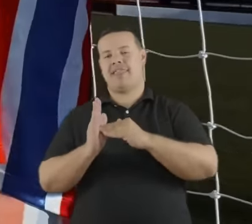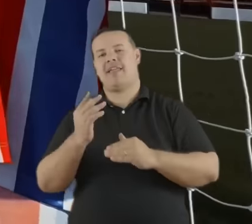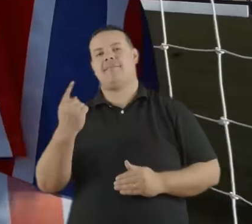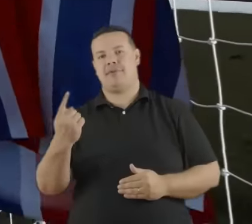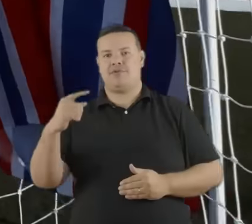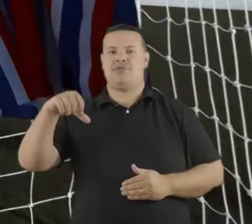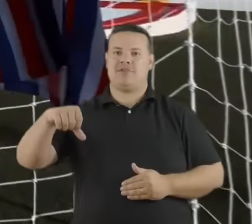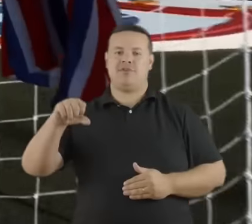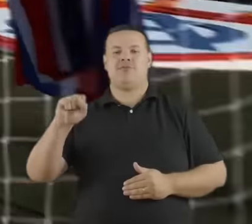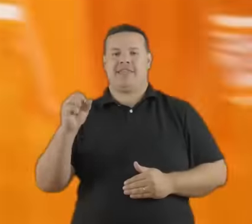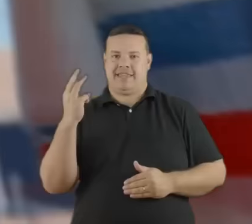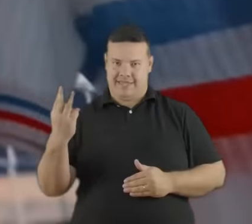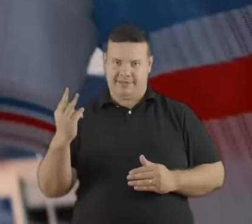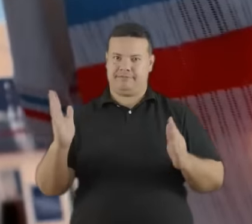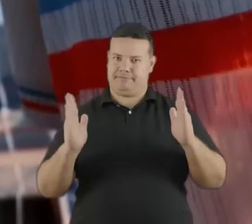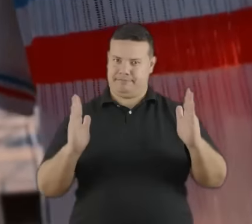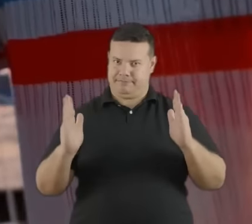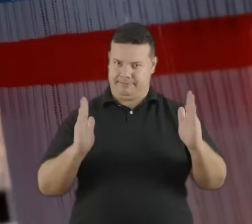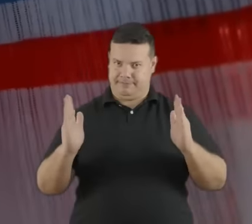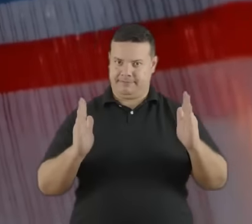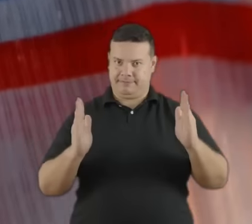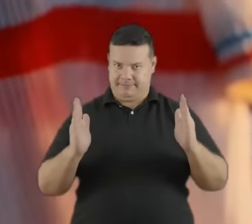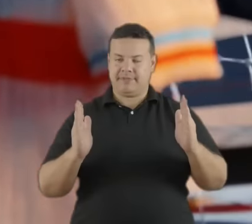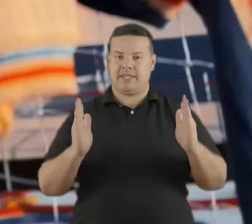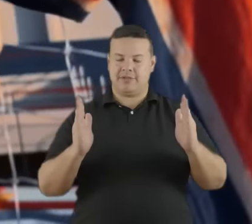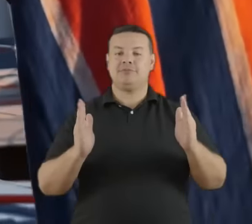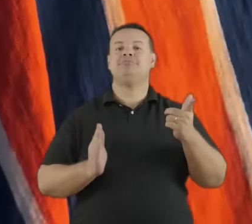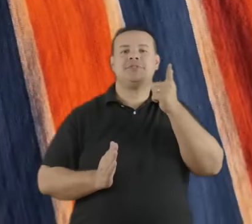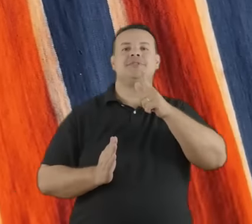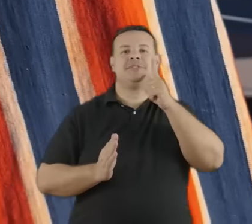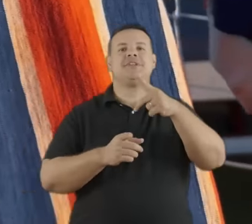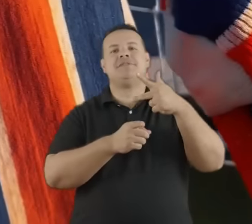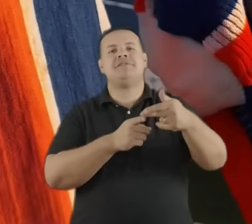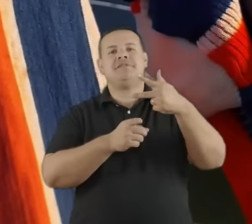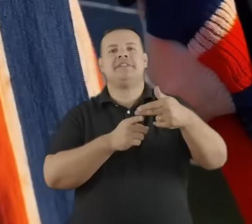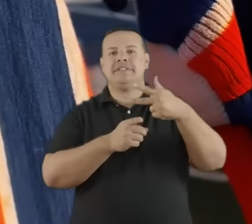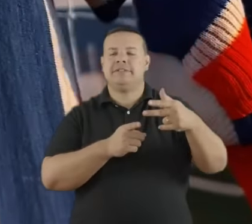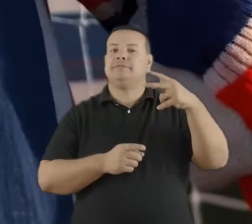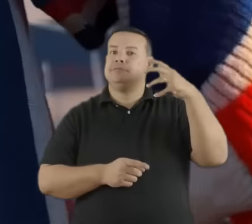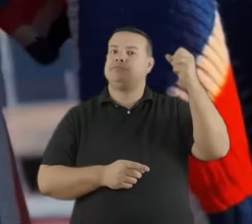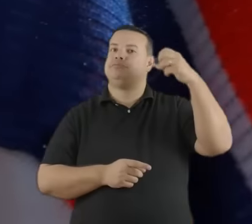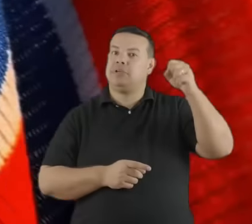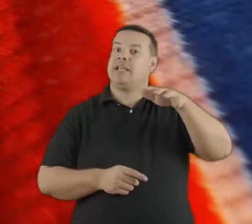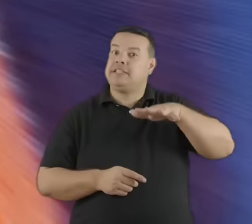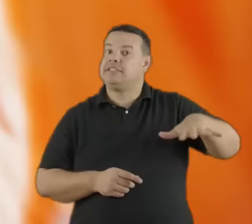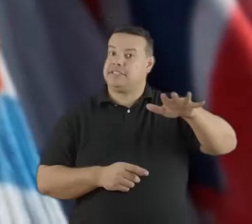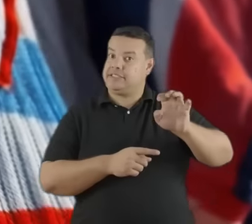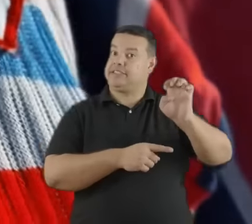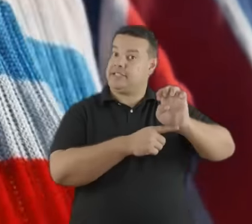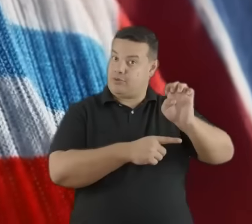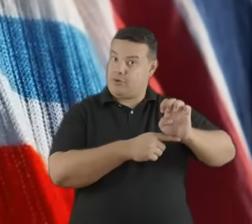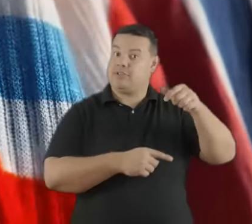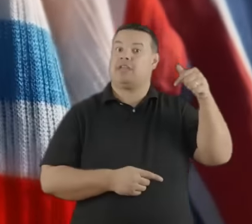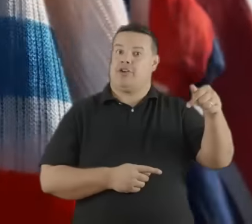1969 e 1983. Neste intervalo foram conquistados 7 campeonatos